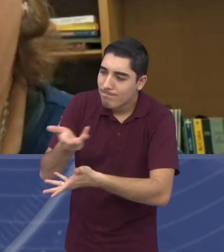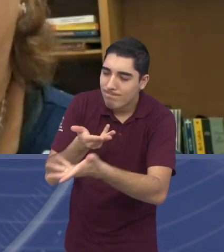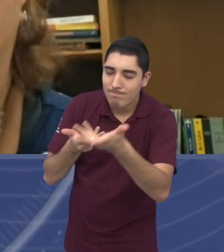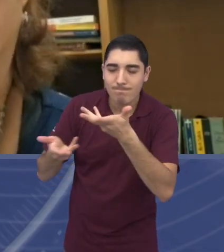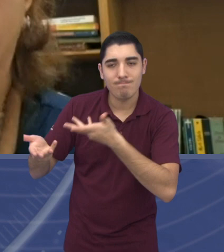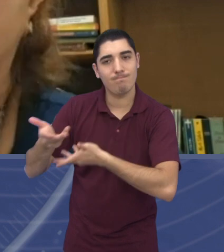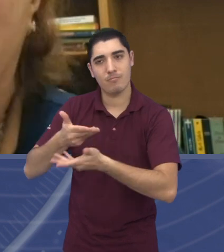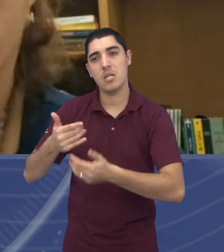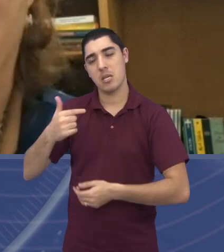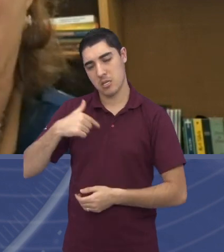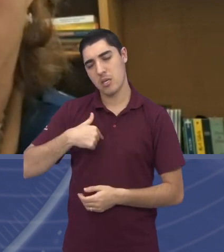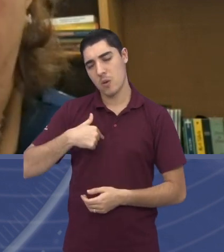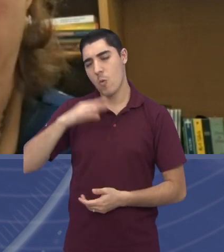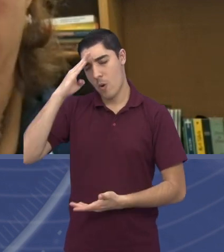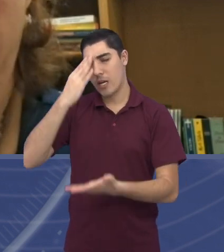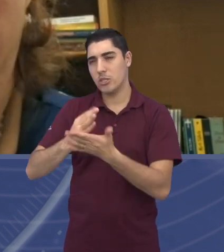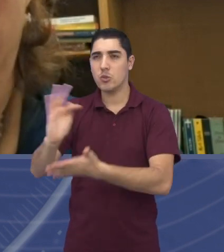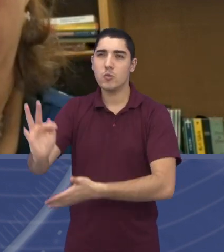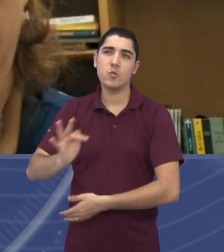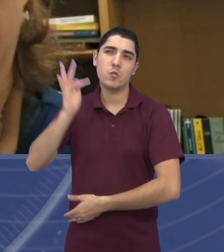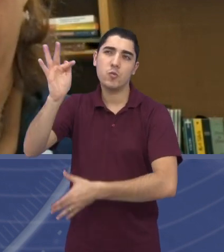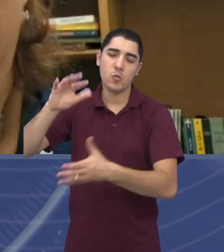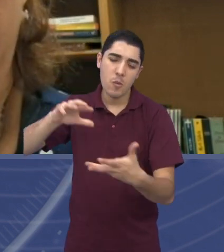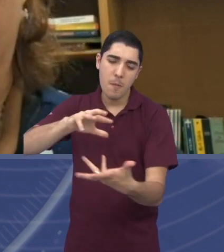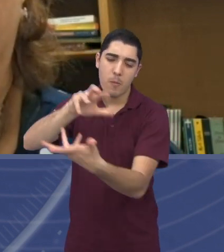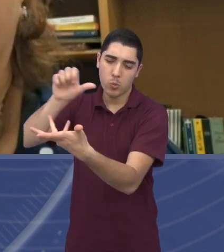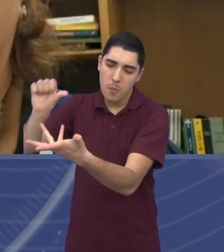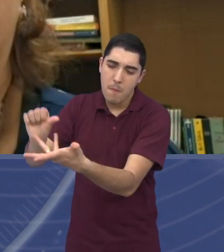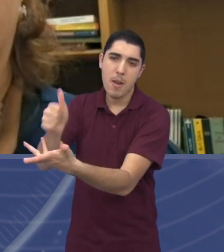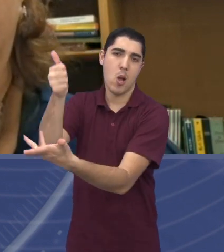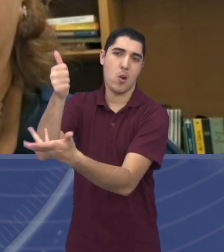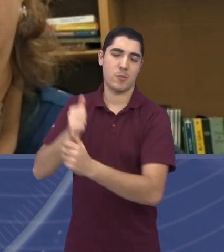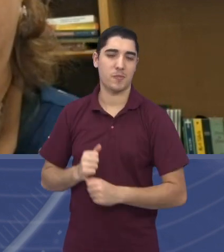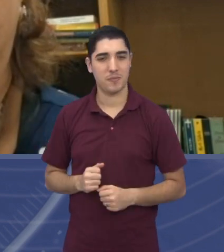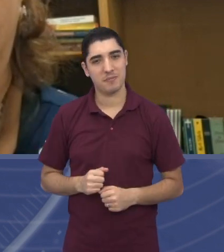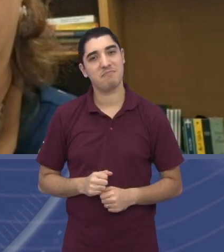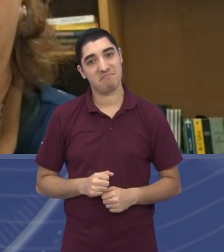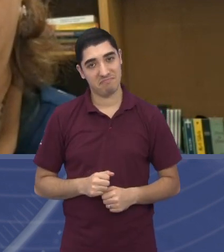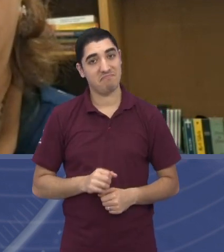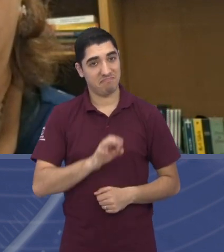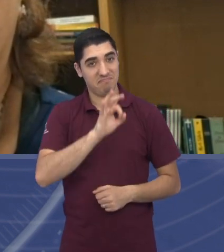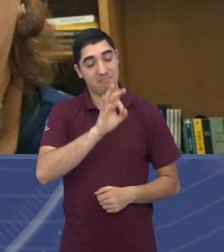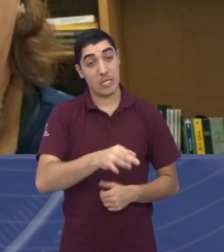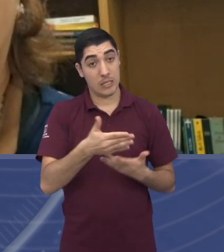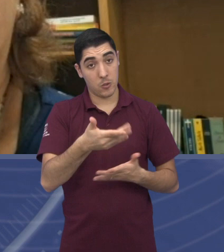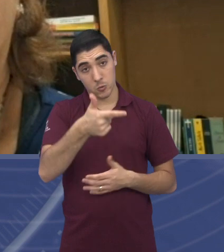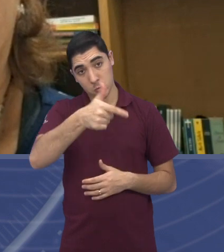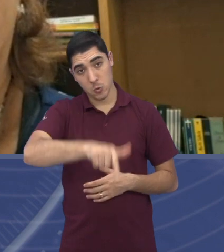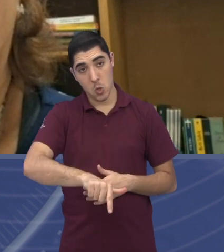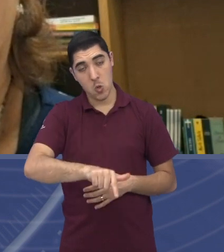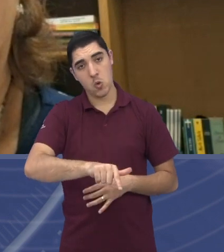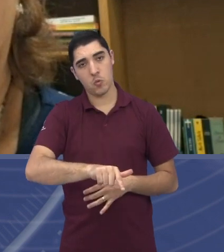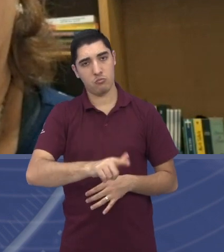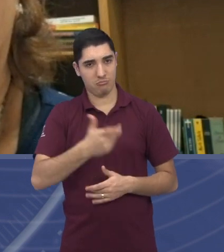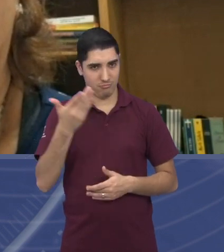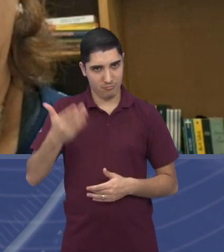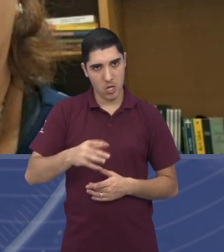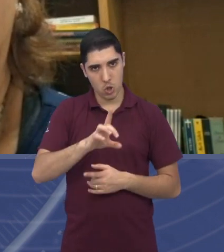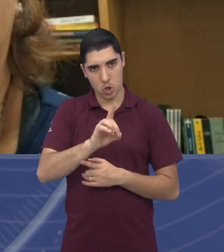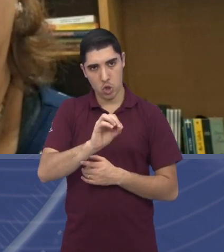Eu acredito que é possível um mundo melhor. Sem dúvida. Então, portanto, reforçando o que a Dora